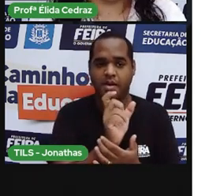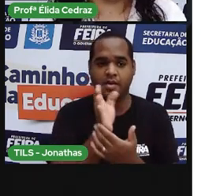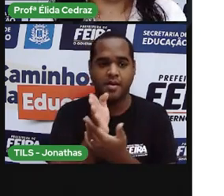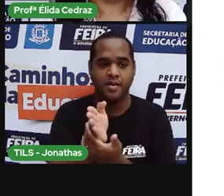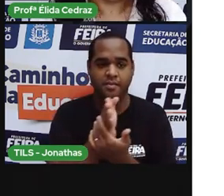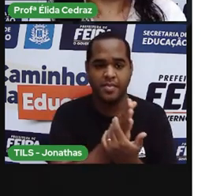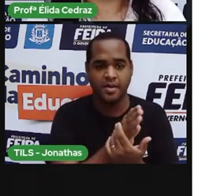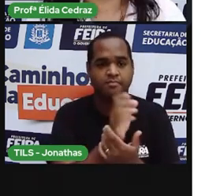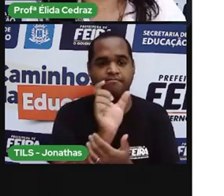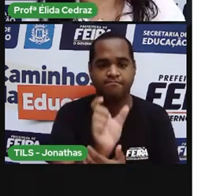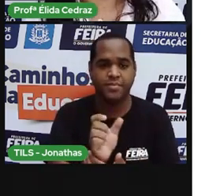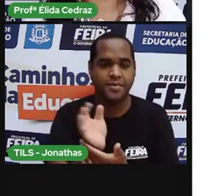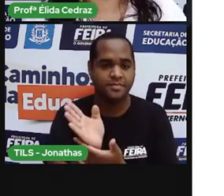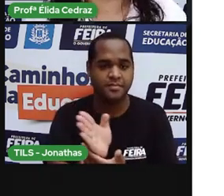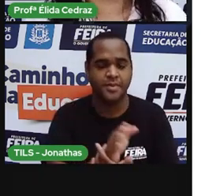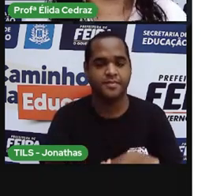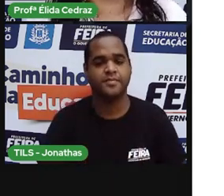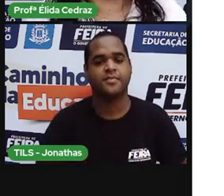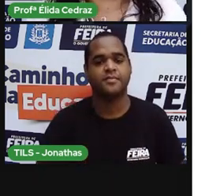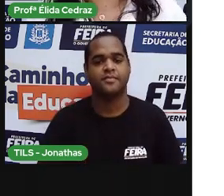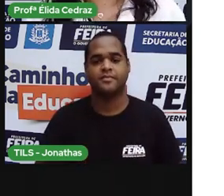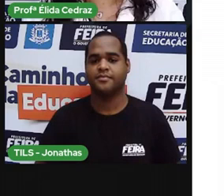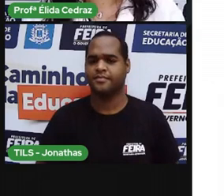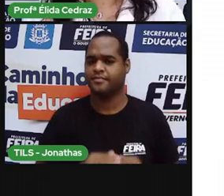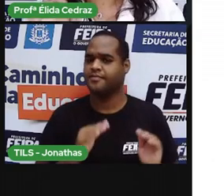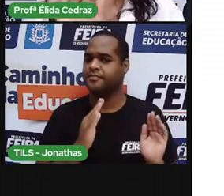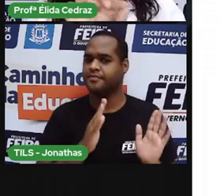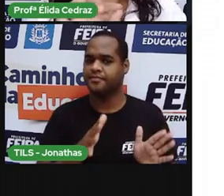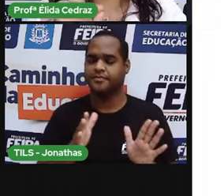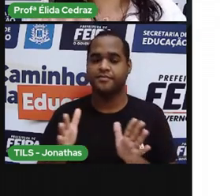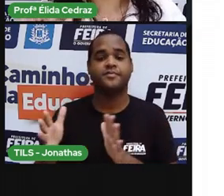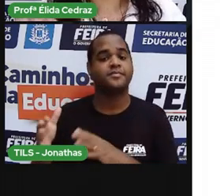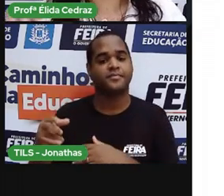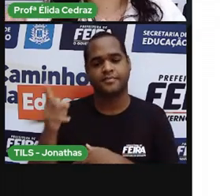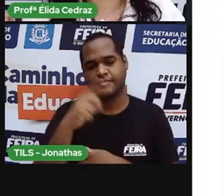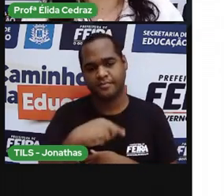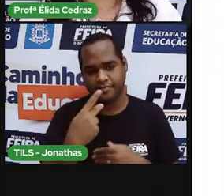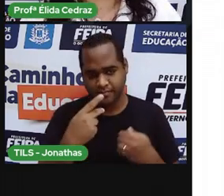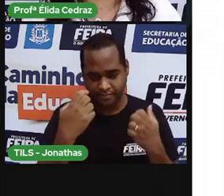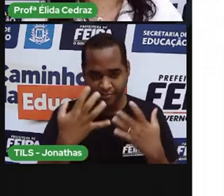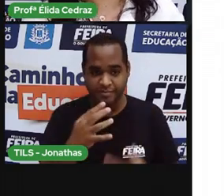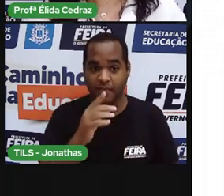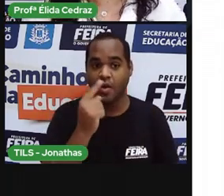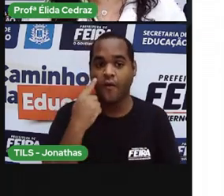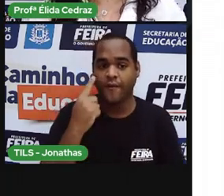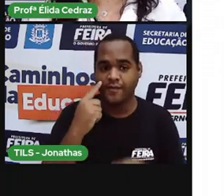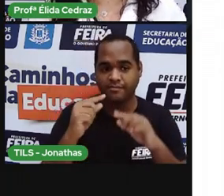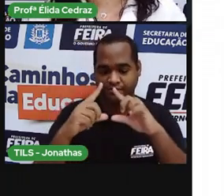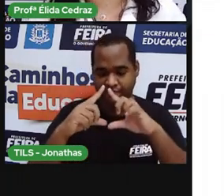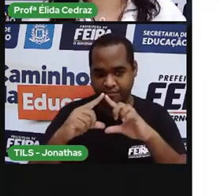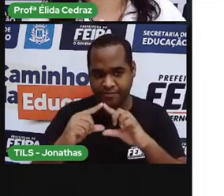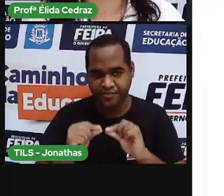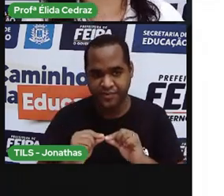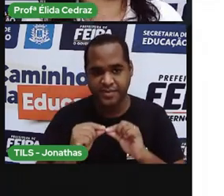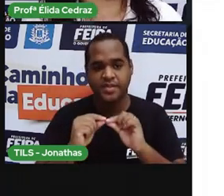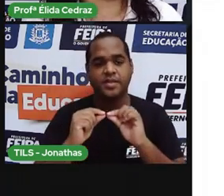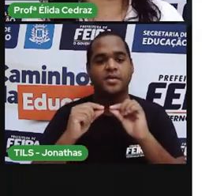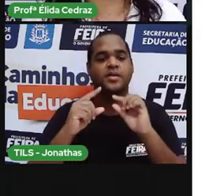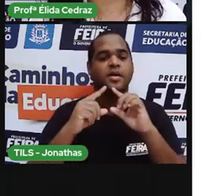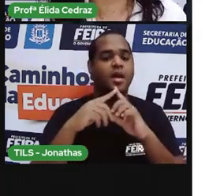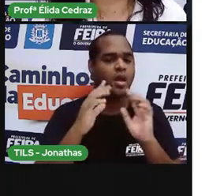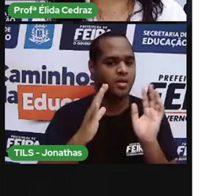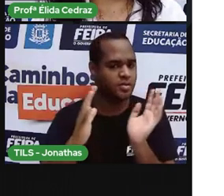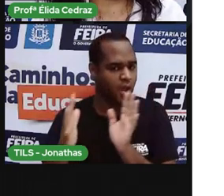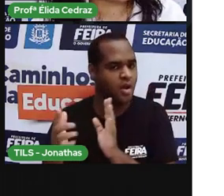texto. Eu já coloquei esses piquetezinhos, que são os